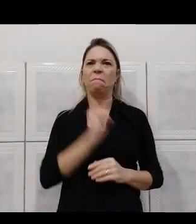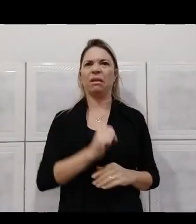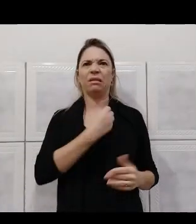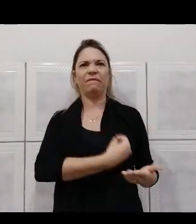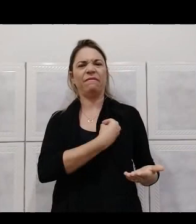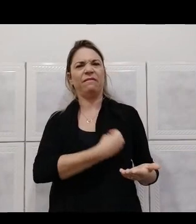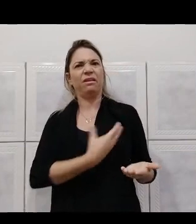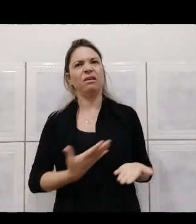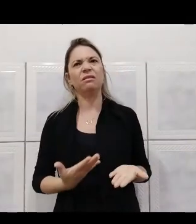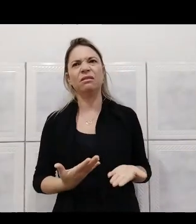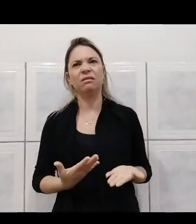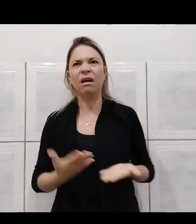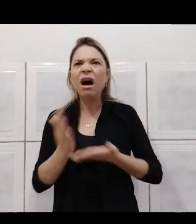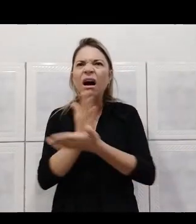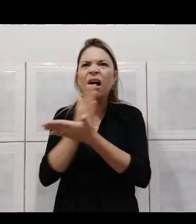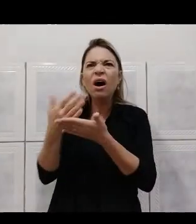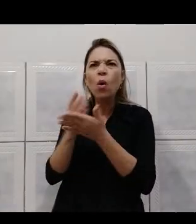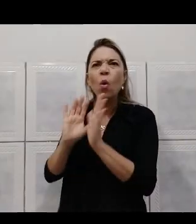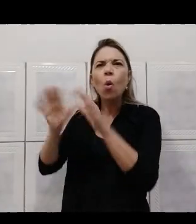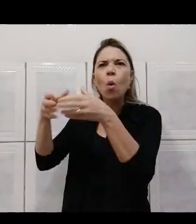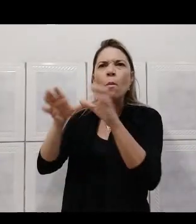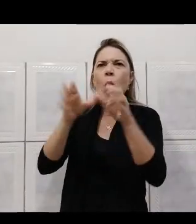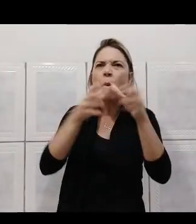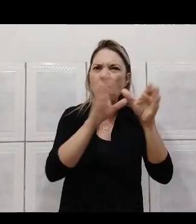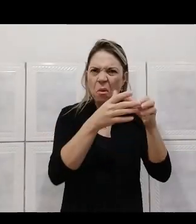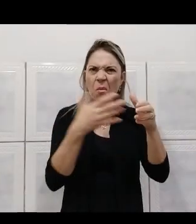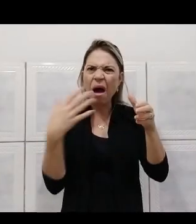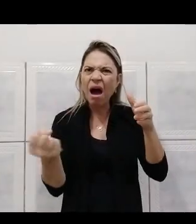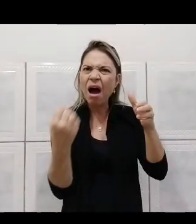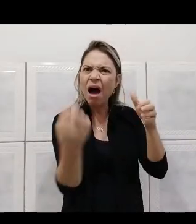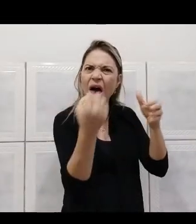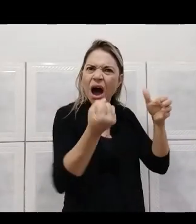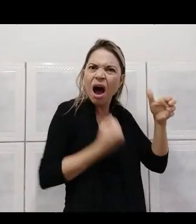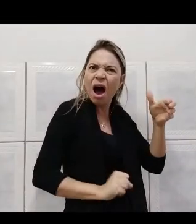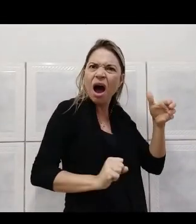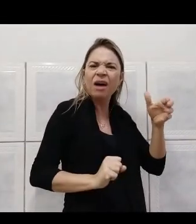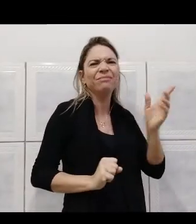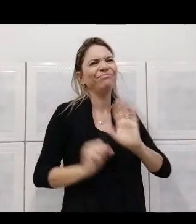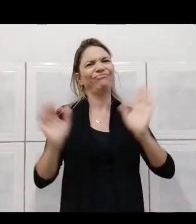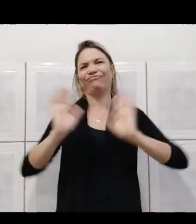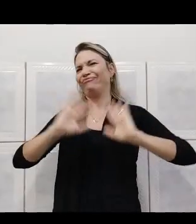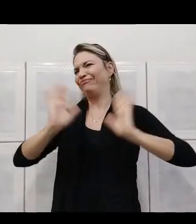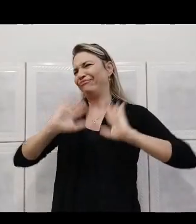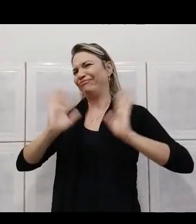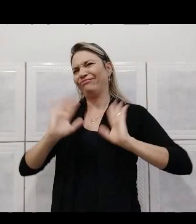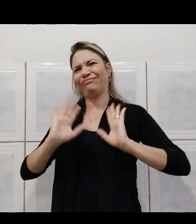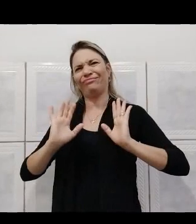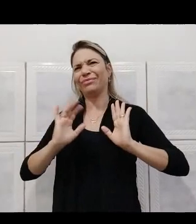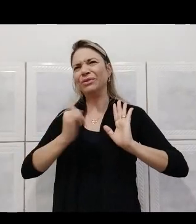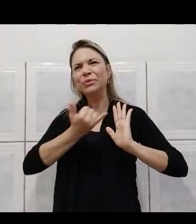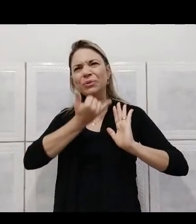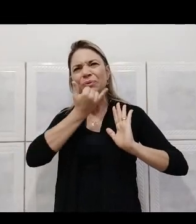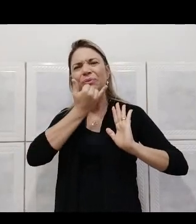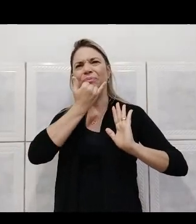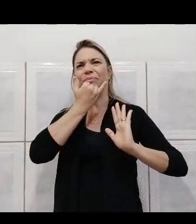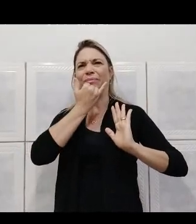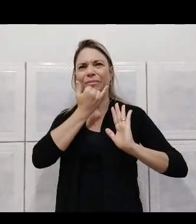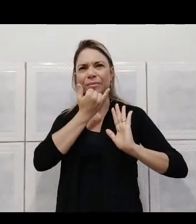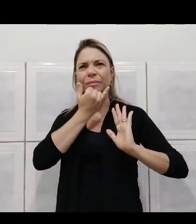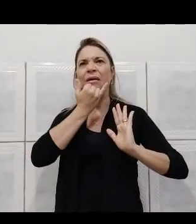vários grupos, várias ideologias, que às vezes defendem radicalmente a vida, depois que estão fora da